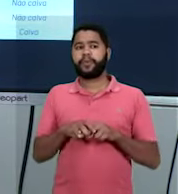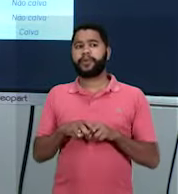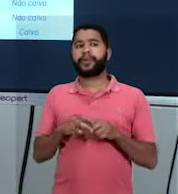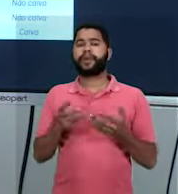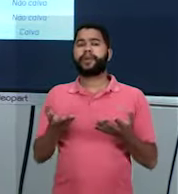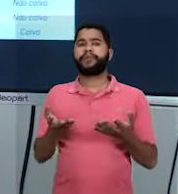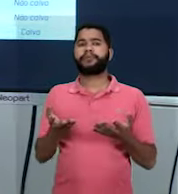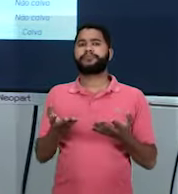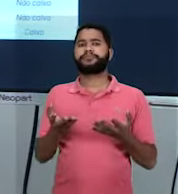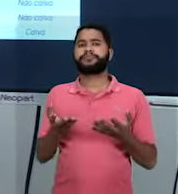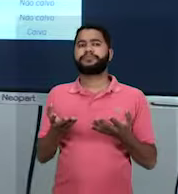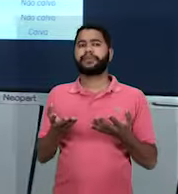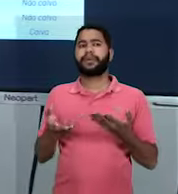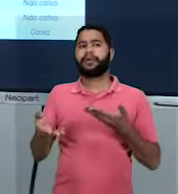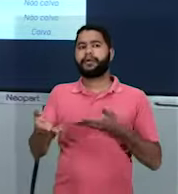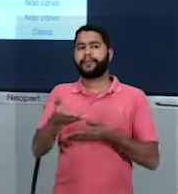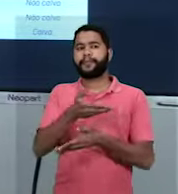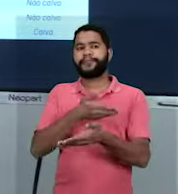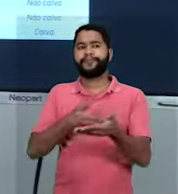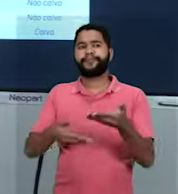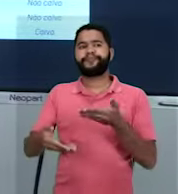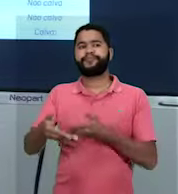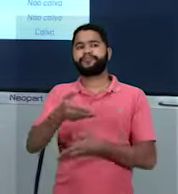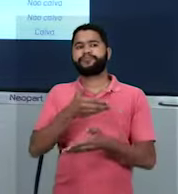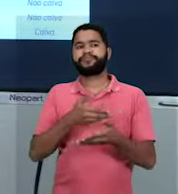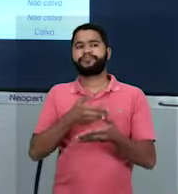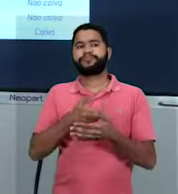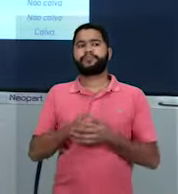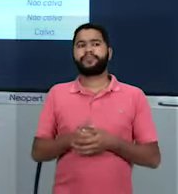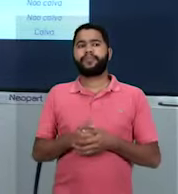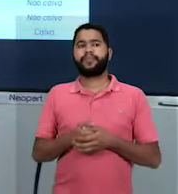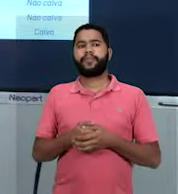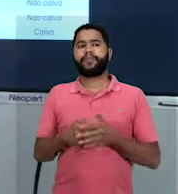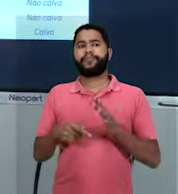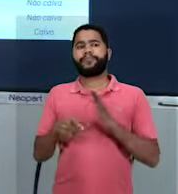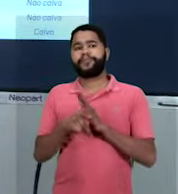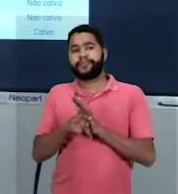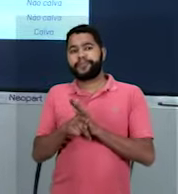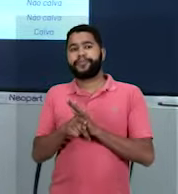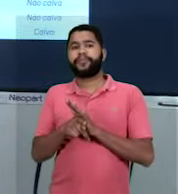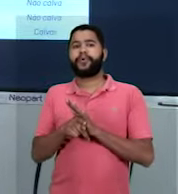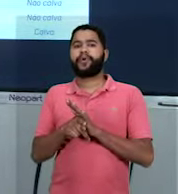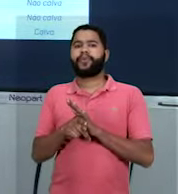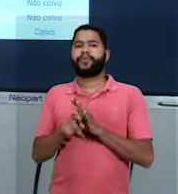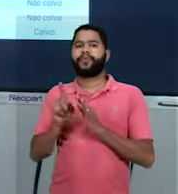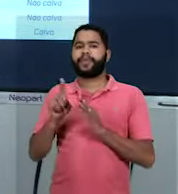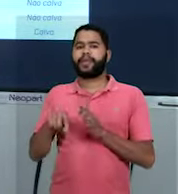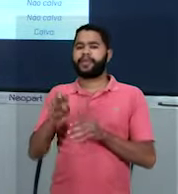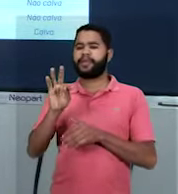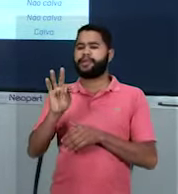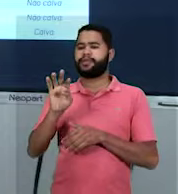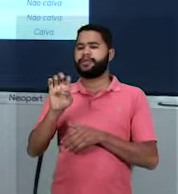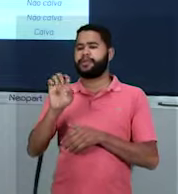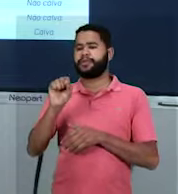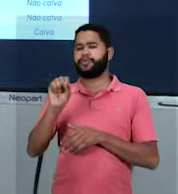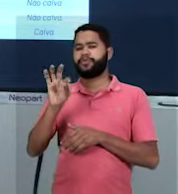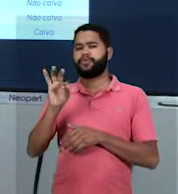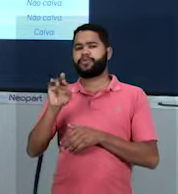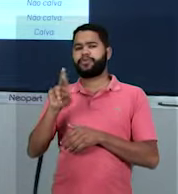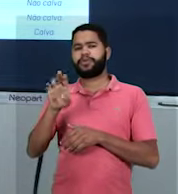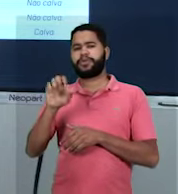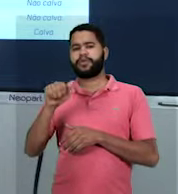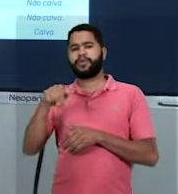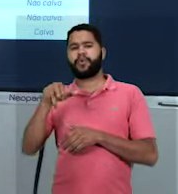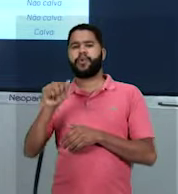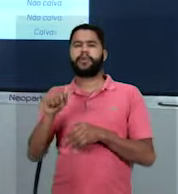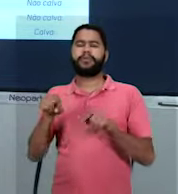essa interação, tanto entre a testosterona e esse gene e outros genes que nós temos ali também, que